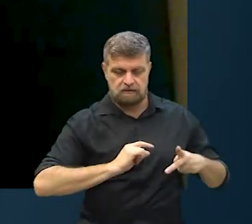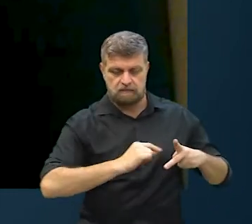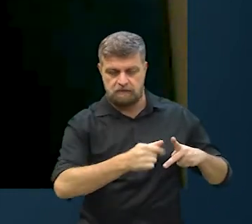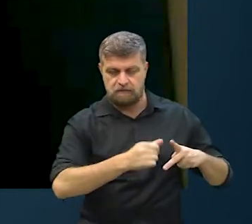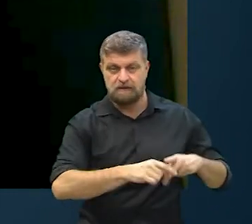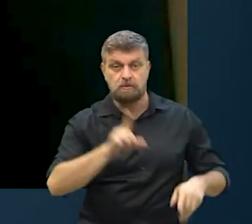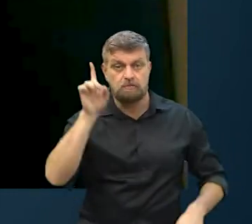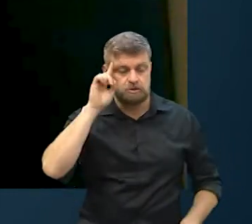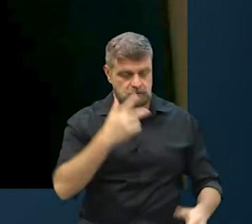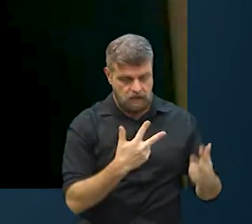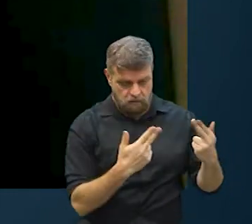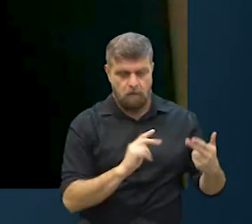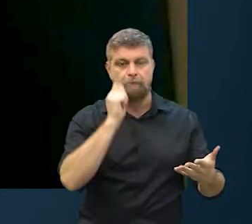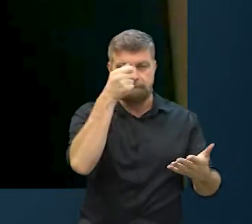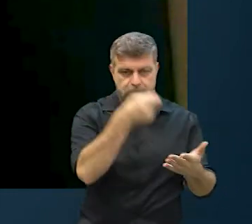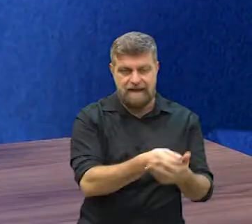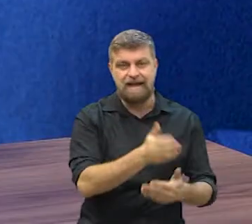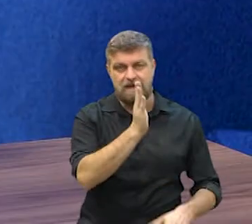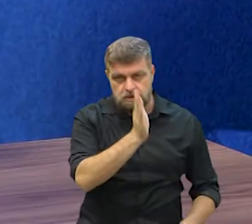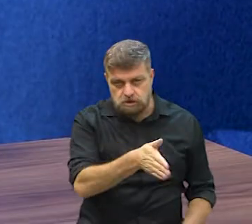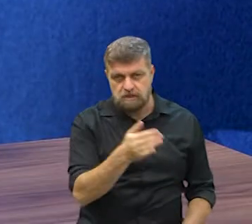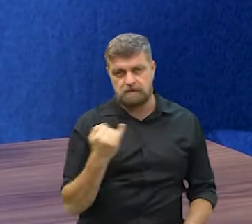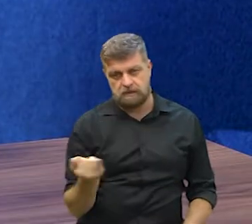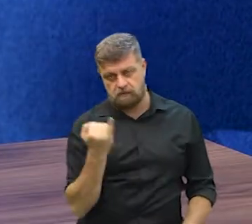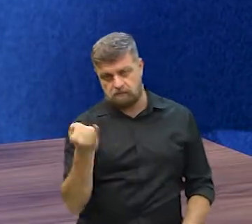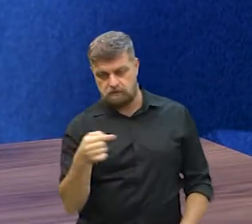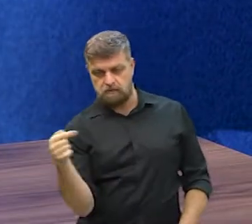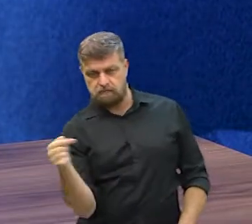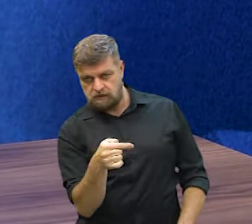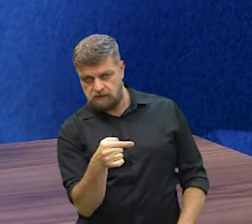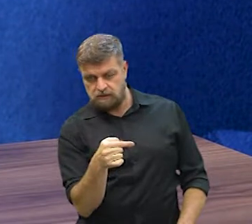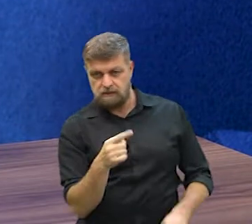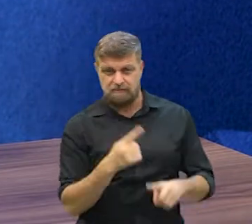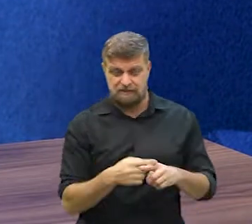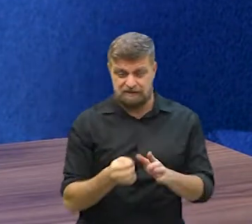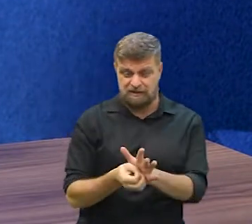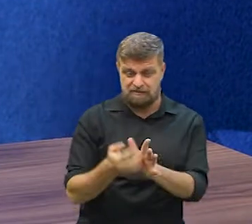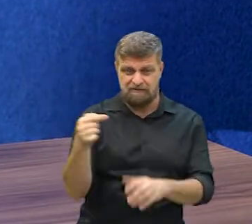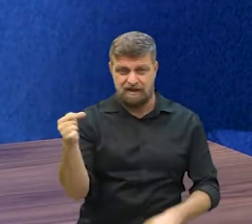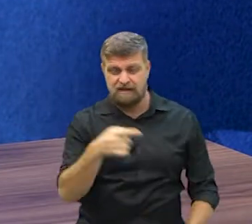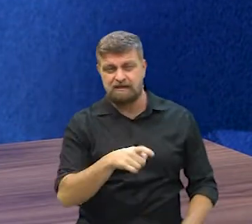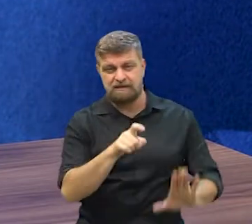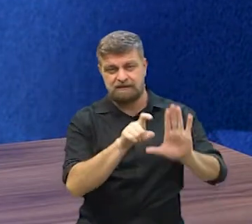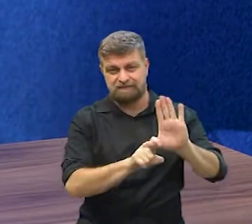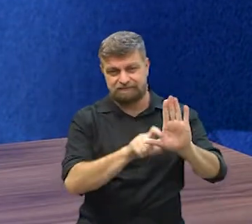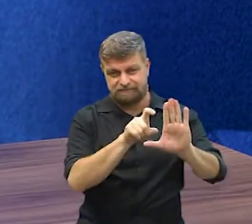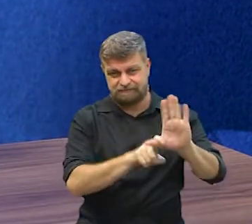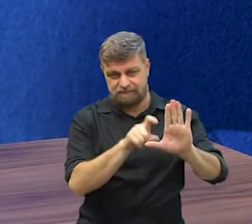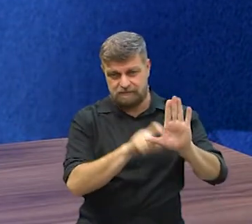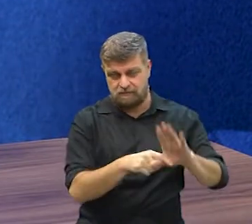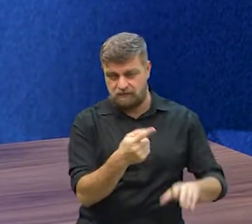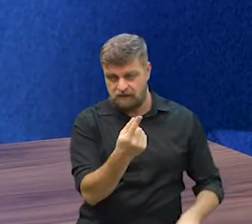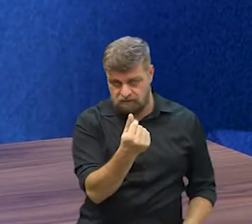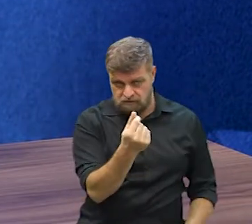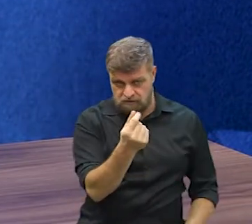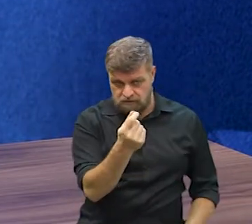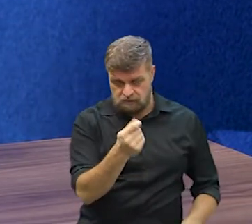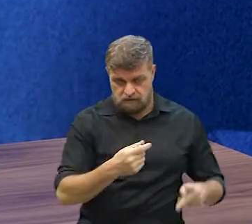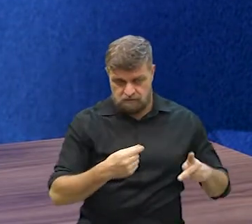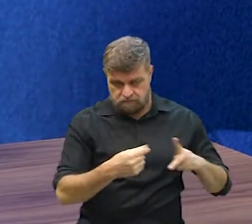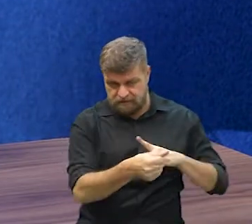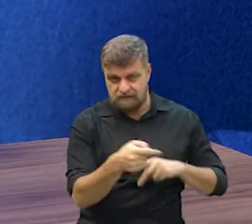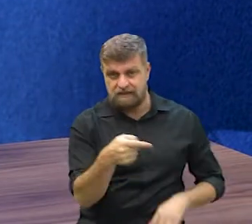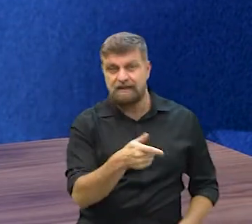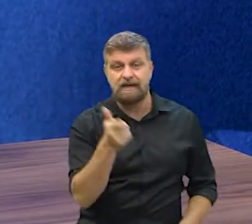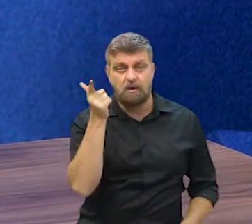tem que receber no mesmo dia. Isso é muito importante para ele, porque muitas vezes ele depende do próprio dinheiro que ele ganhou